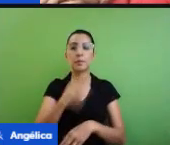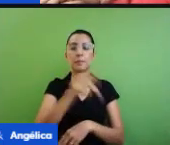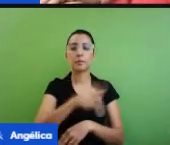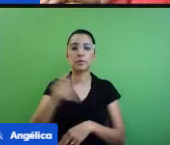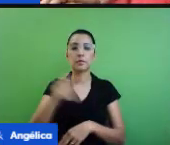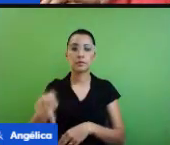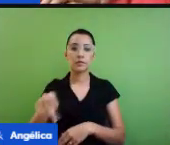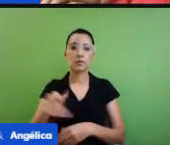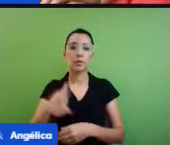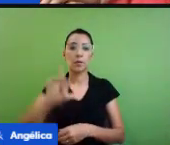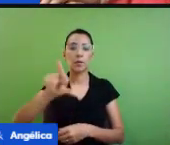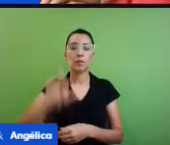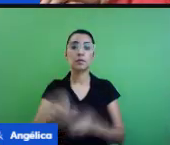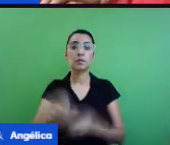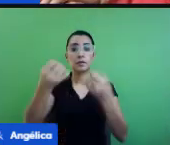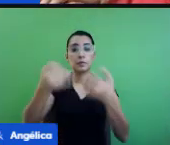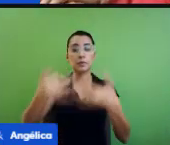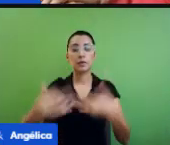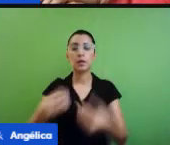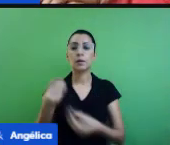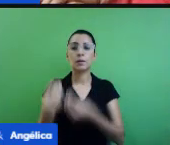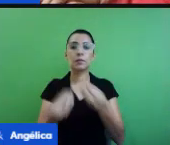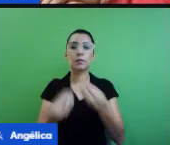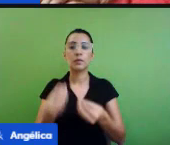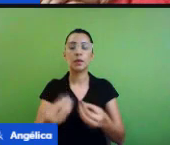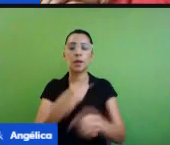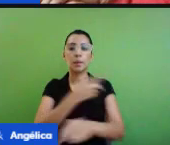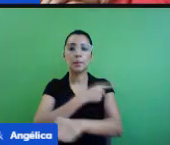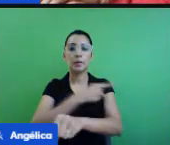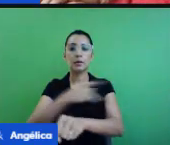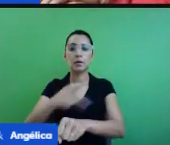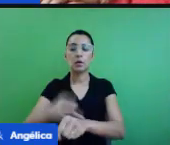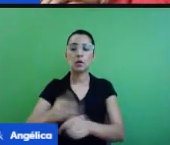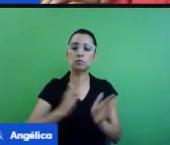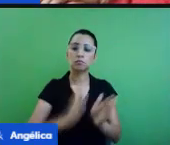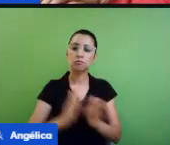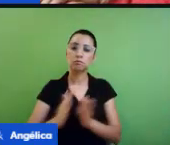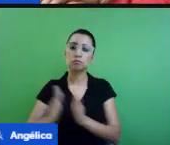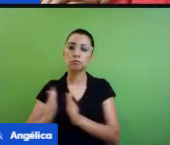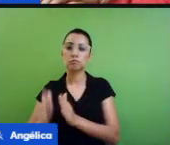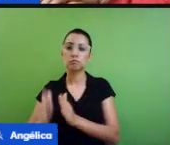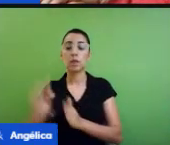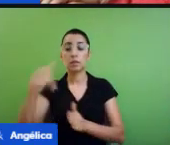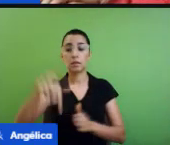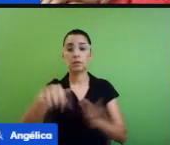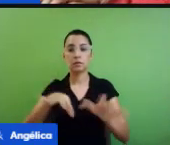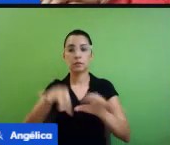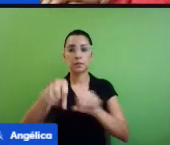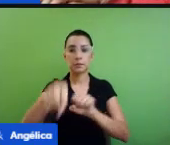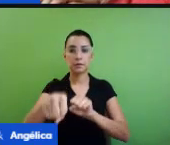os encaminhamentos pedagógicos, né, dessa nossa formação.